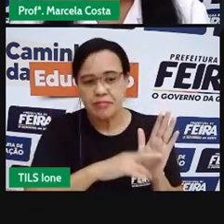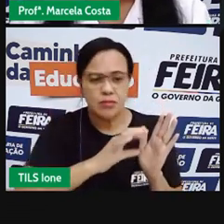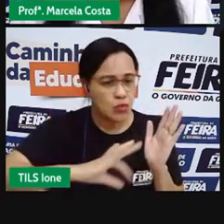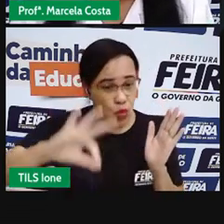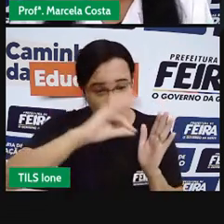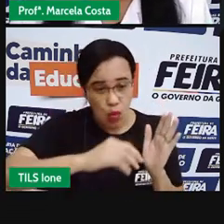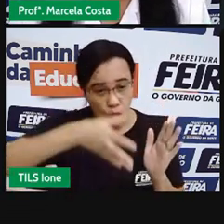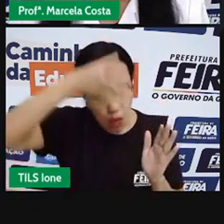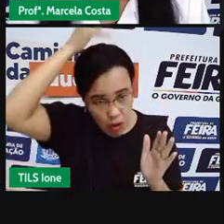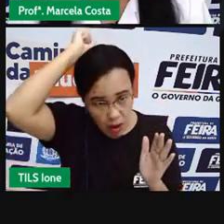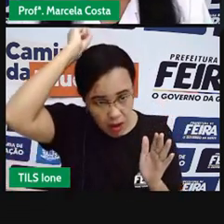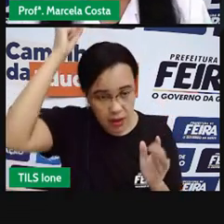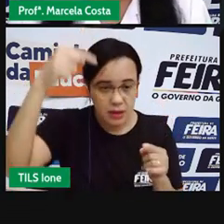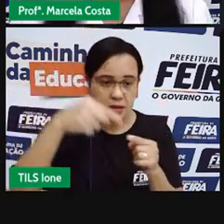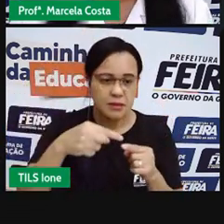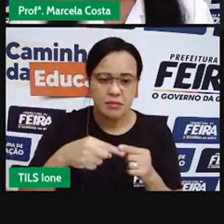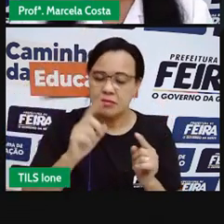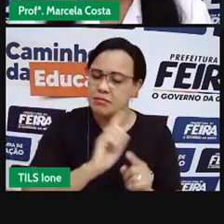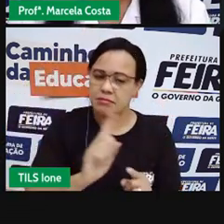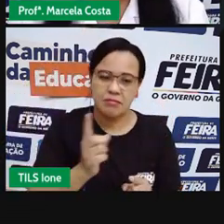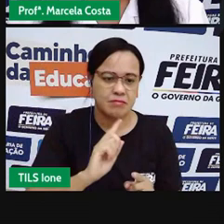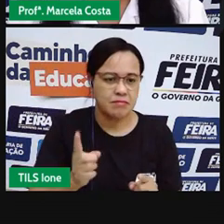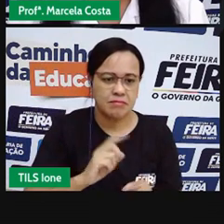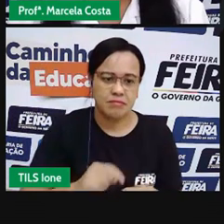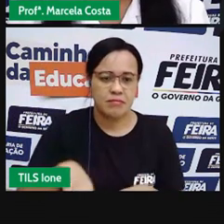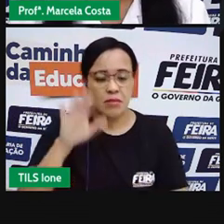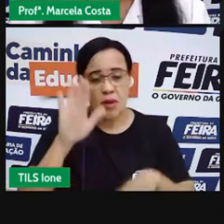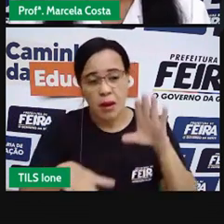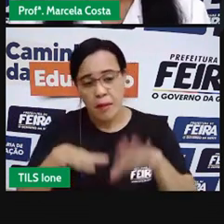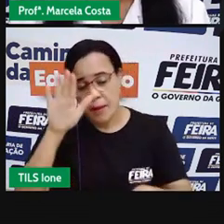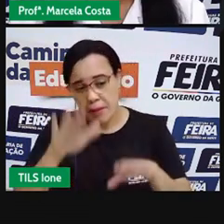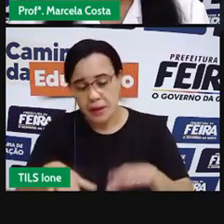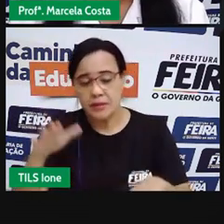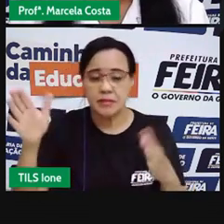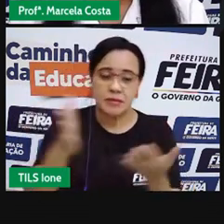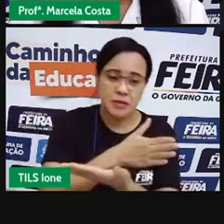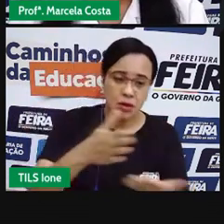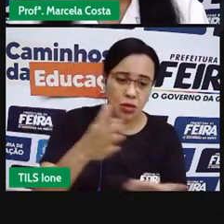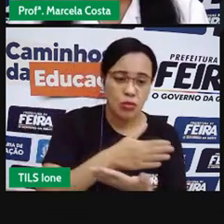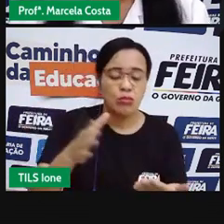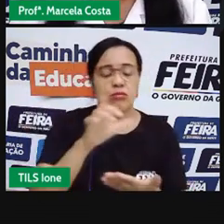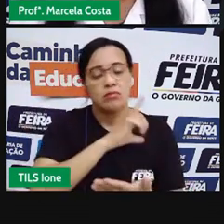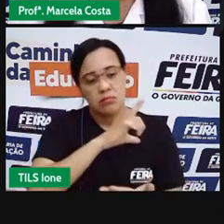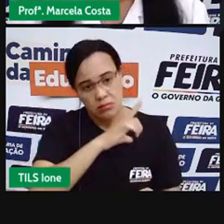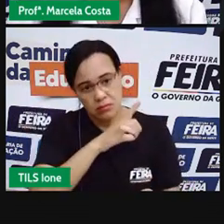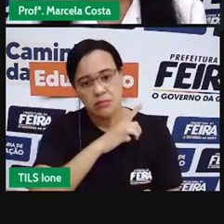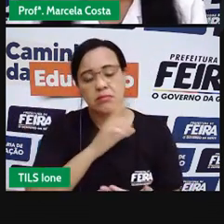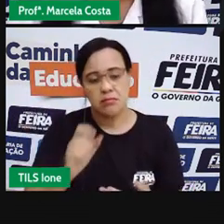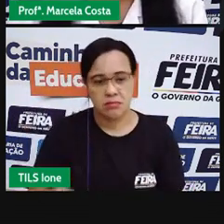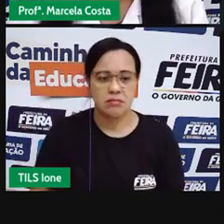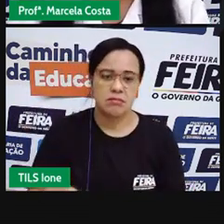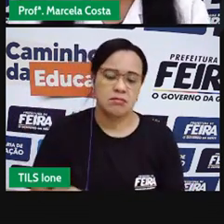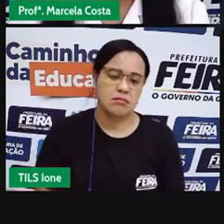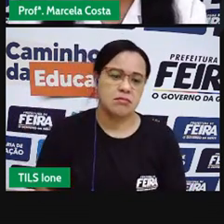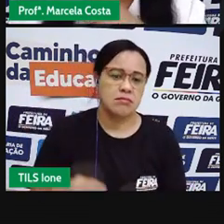galinhas. Ela acontece com algumas espécies.